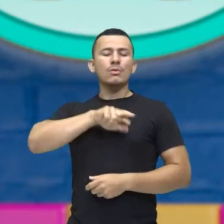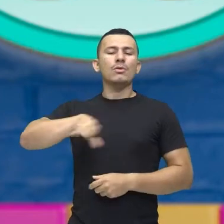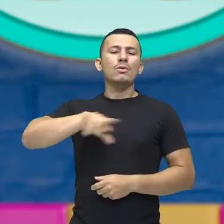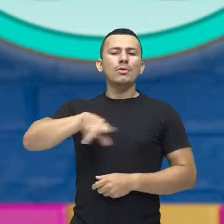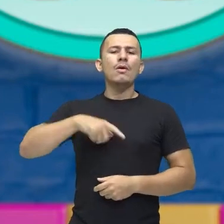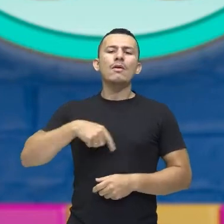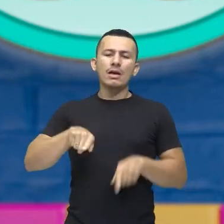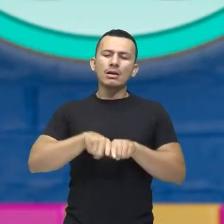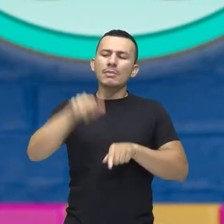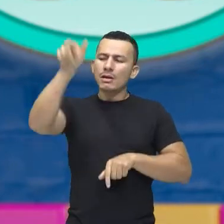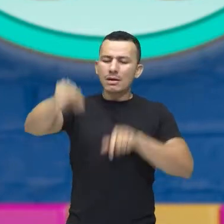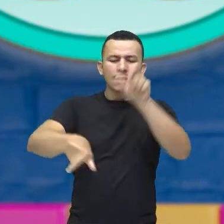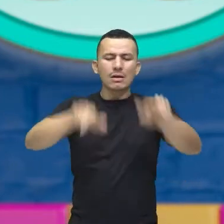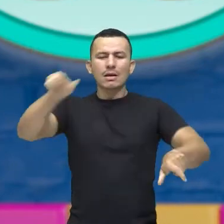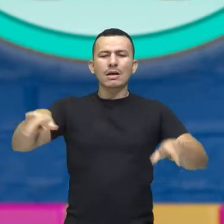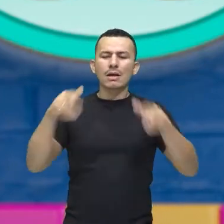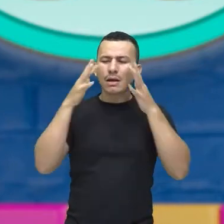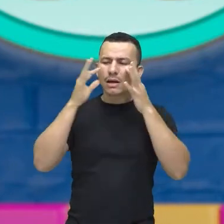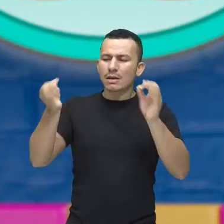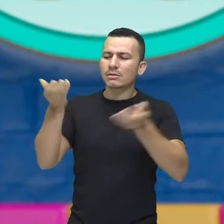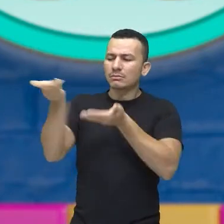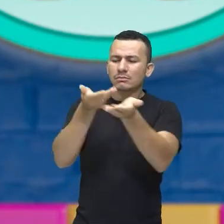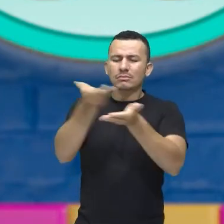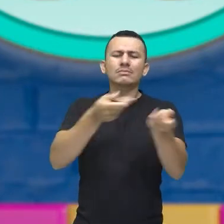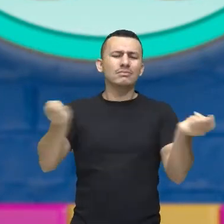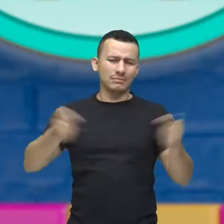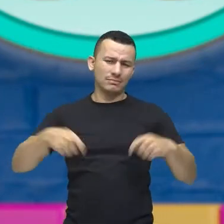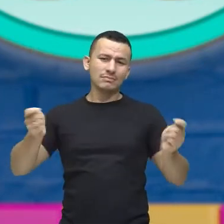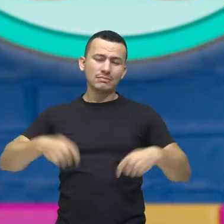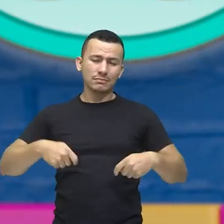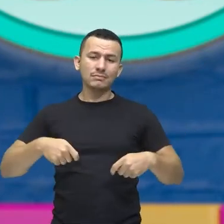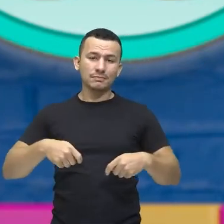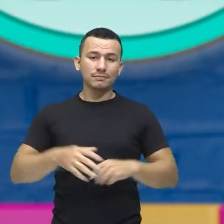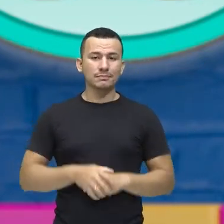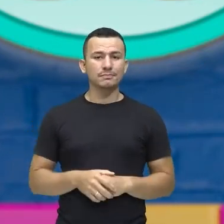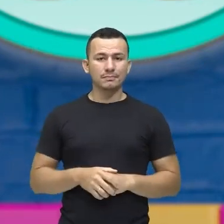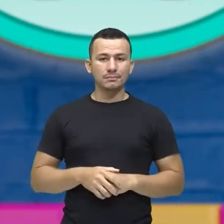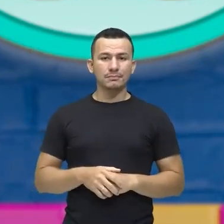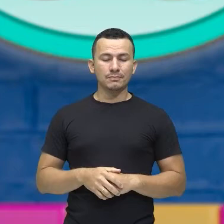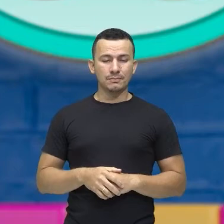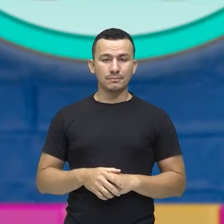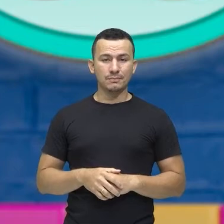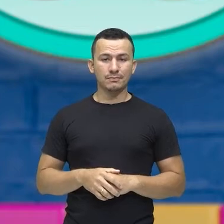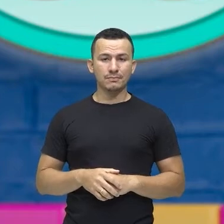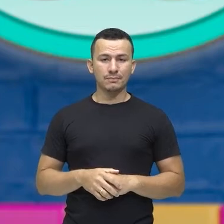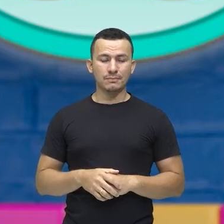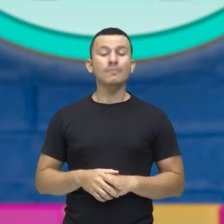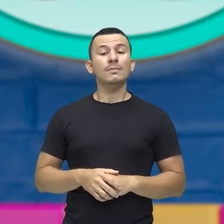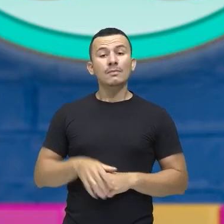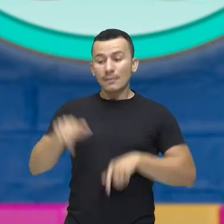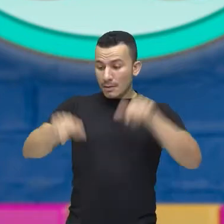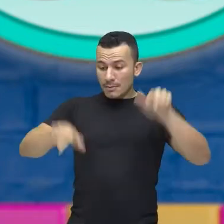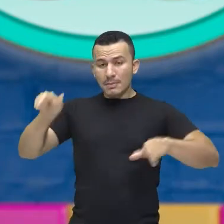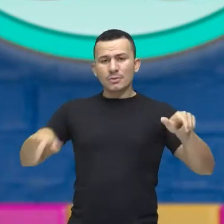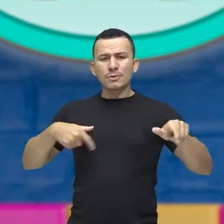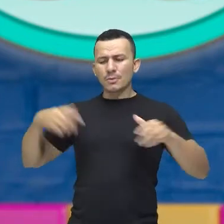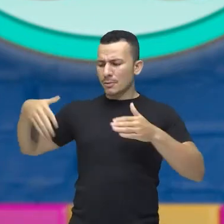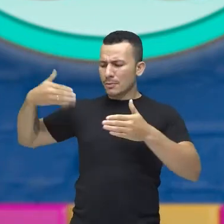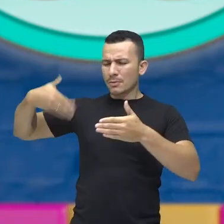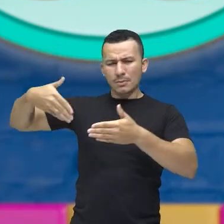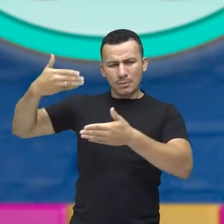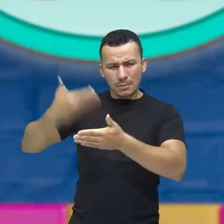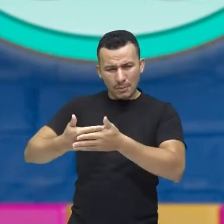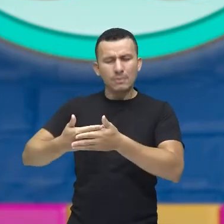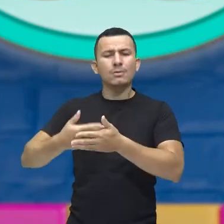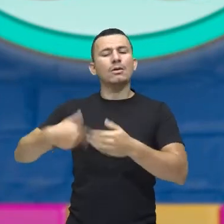não consigo pensar no outro. Existem algumas coisas que a gente absorveu na nossa construção enquanto pessoa, que a gente precisa